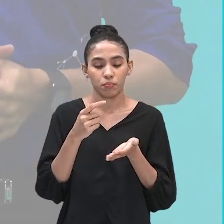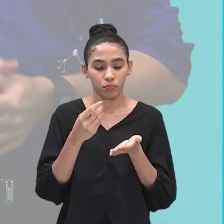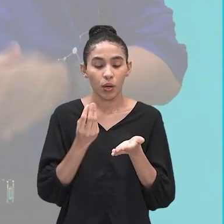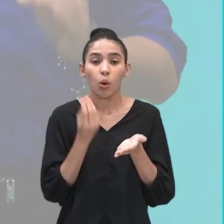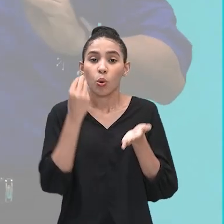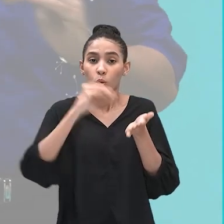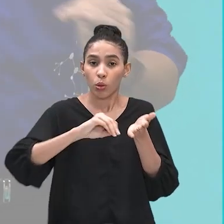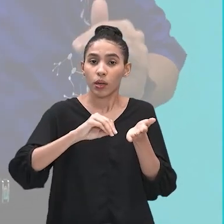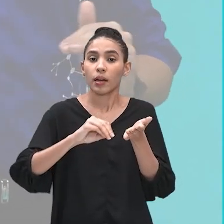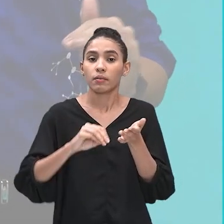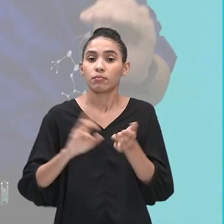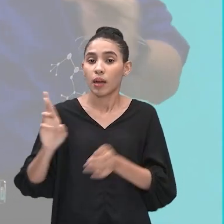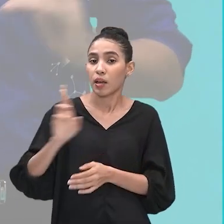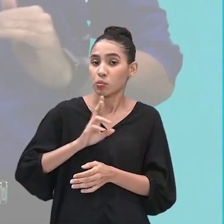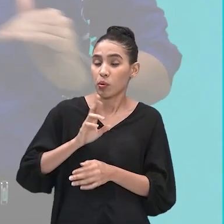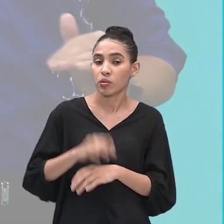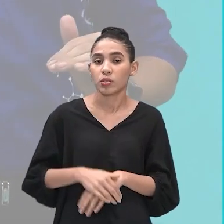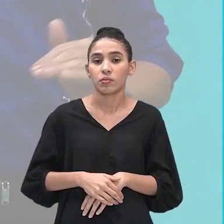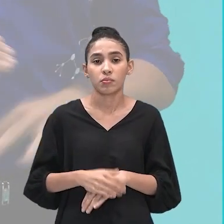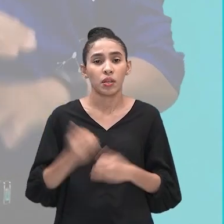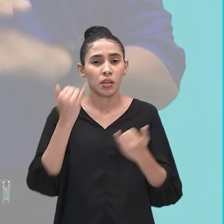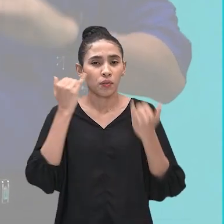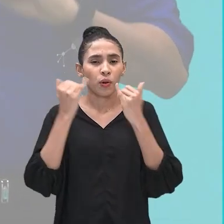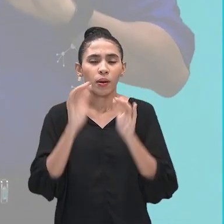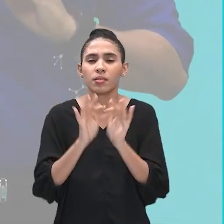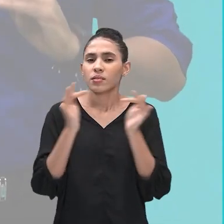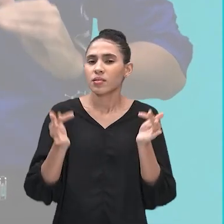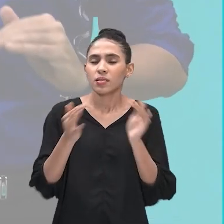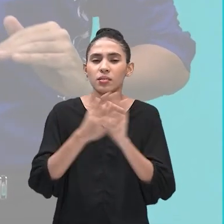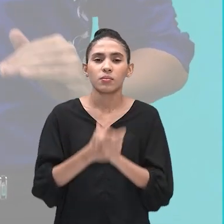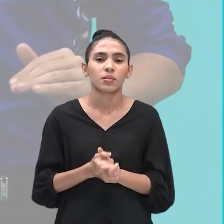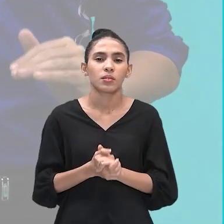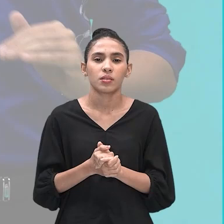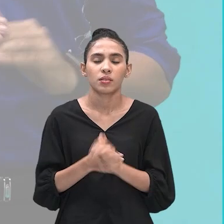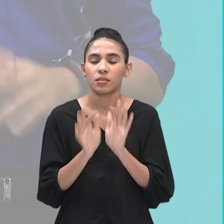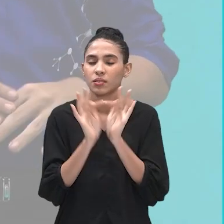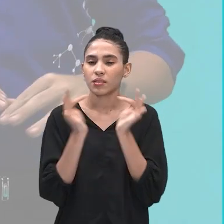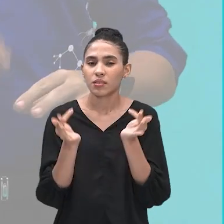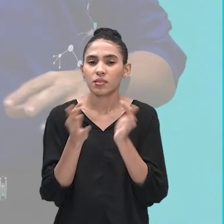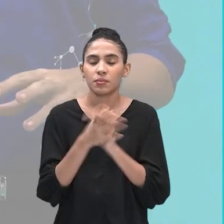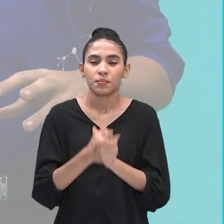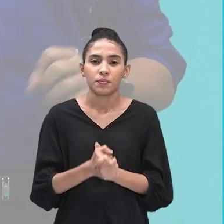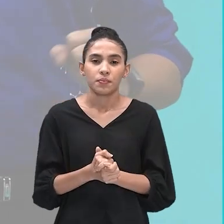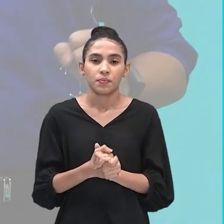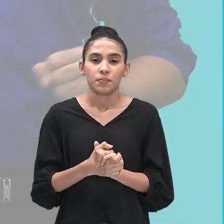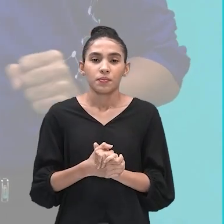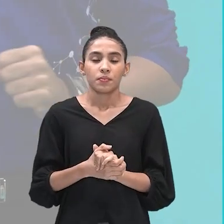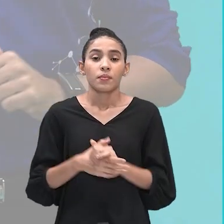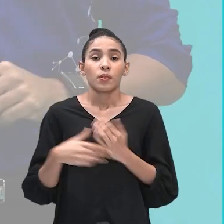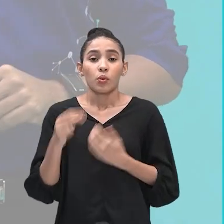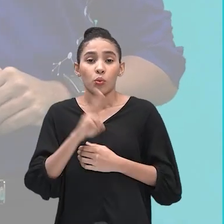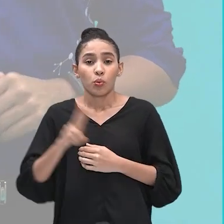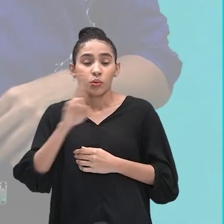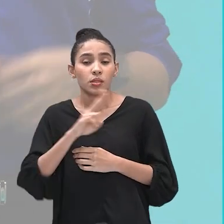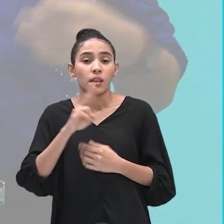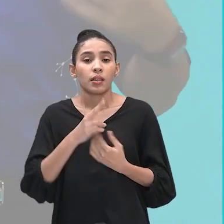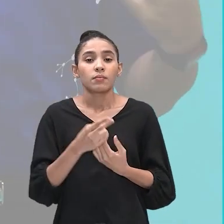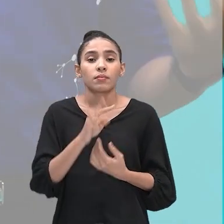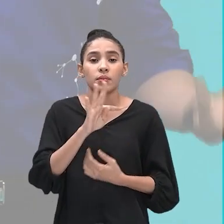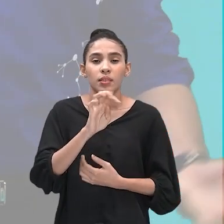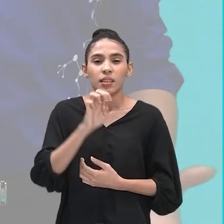da empresa, informar de uma forma sucinta, de uma forma simples, né? Então, utilizar a expressão